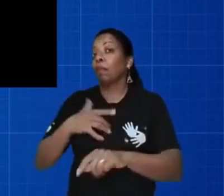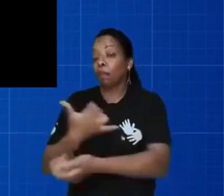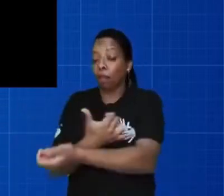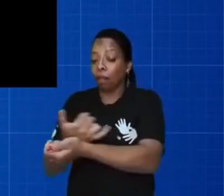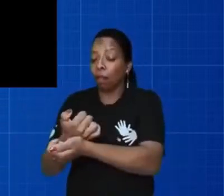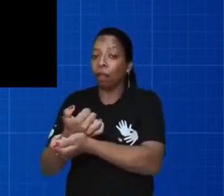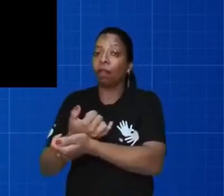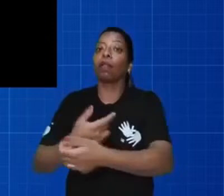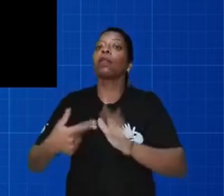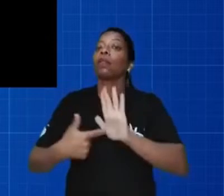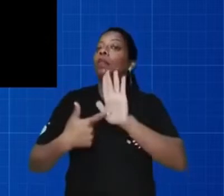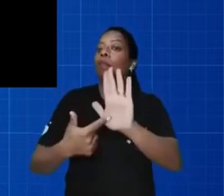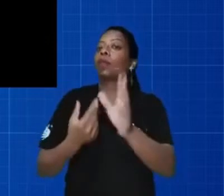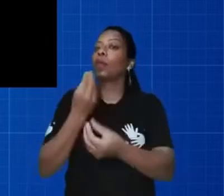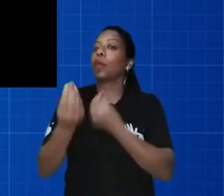da monkeypox, tá?